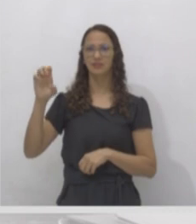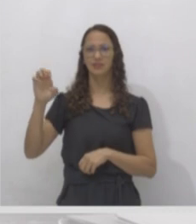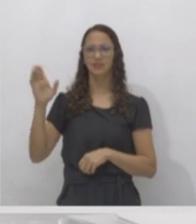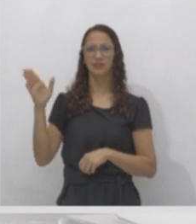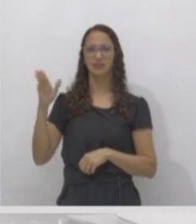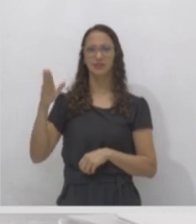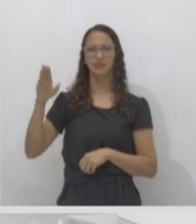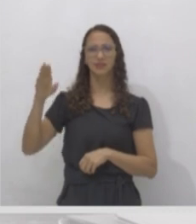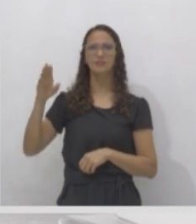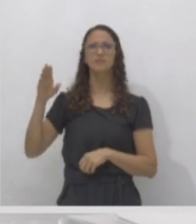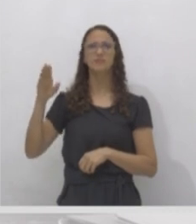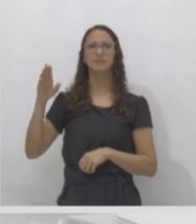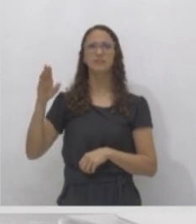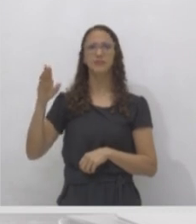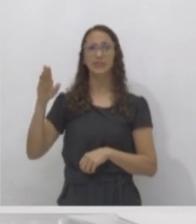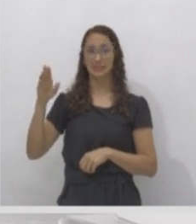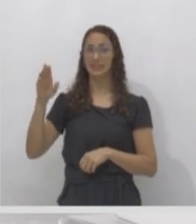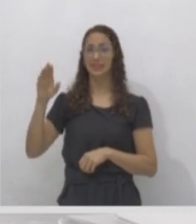3